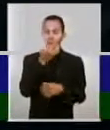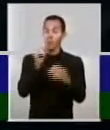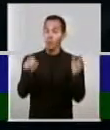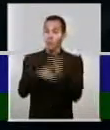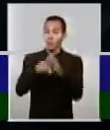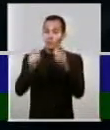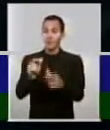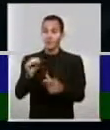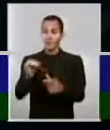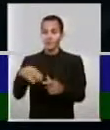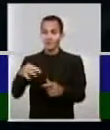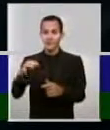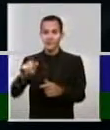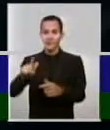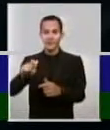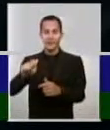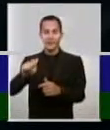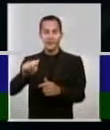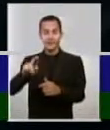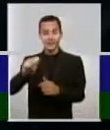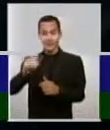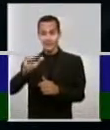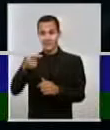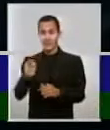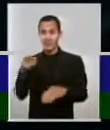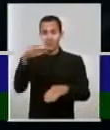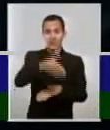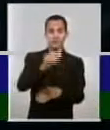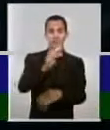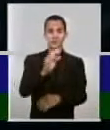direto do bairro Integração para o Terminal Central.